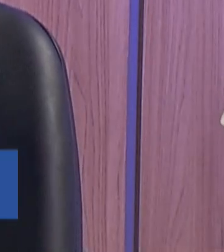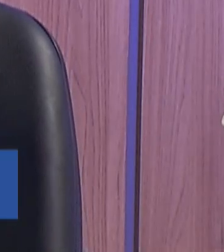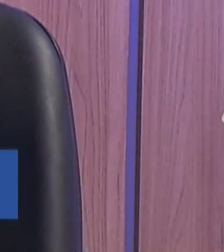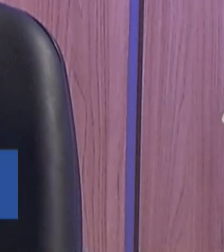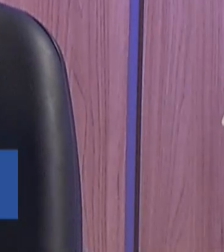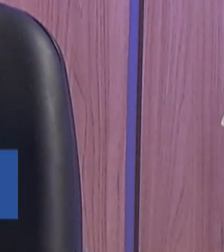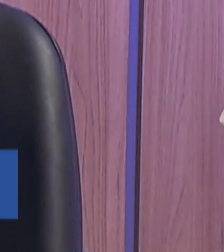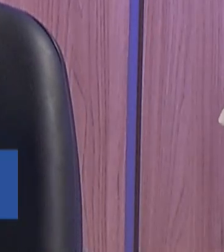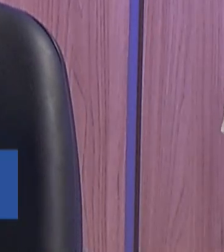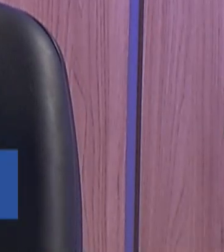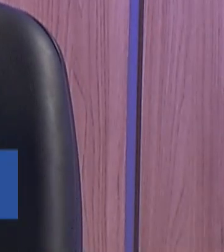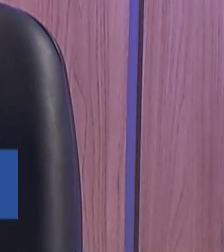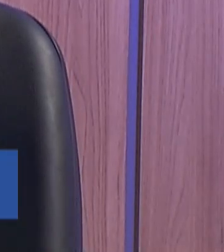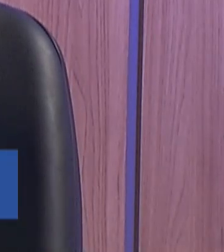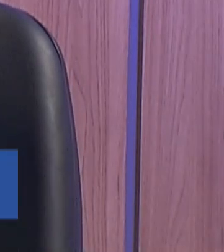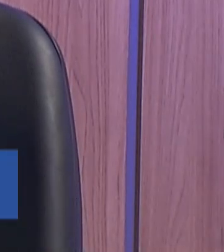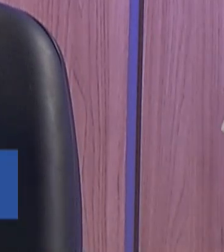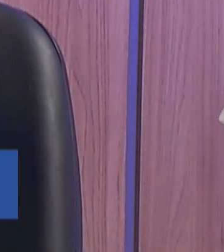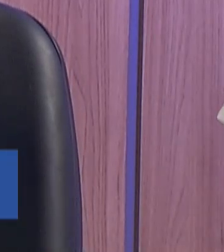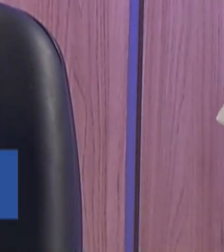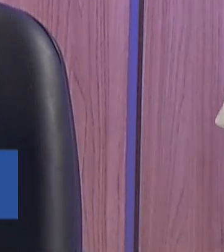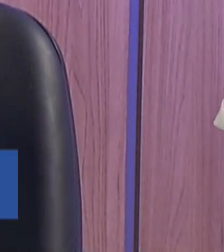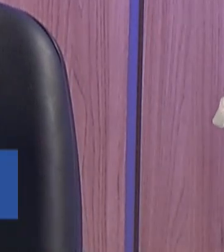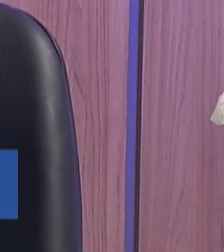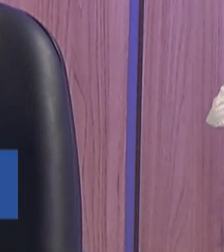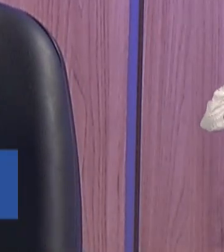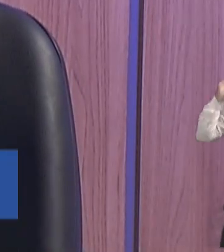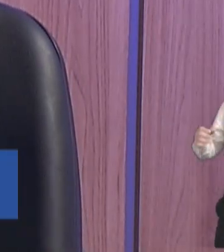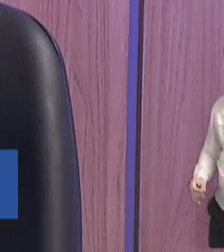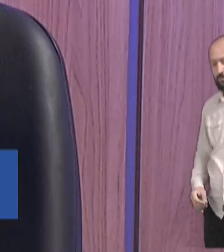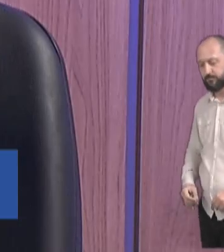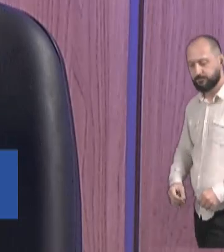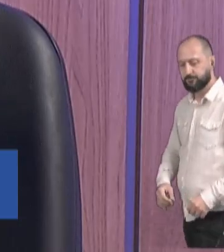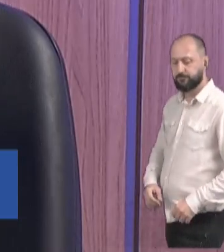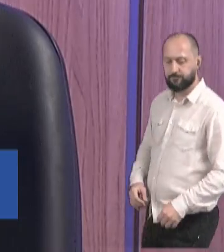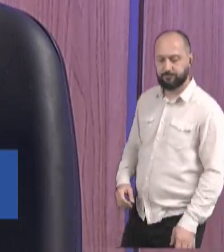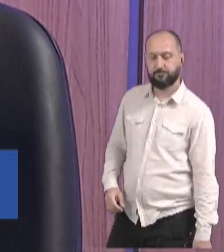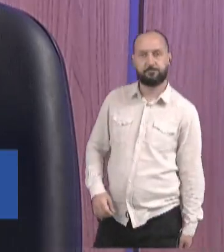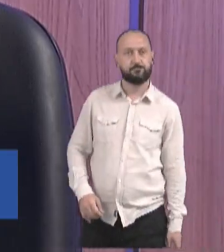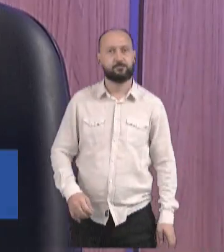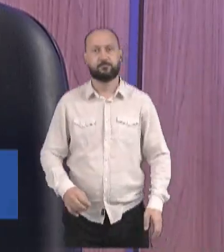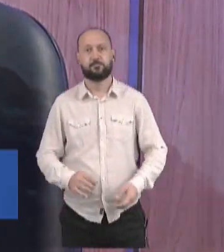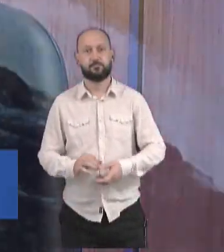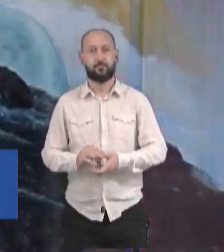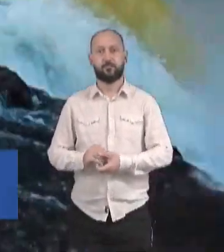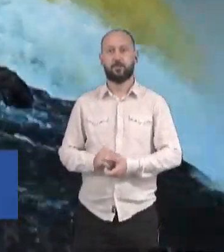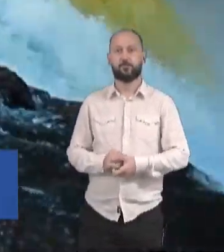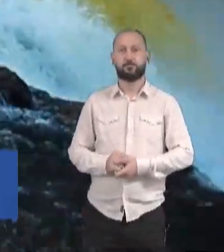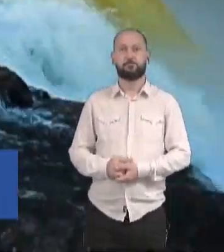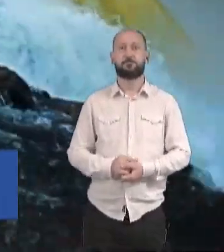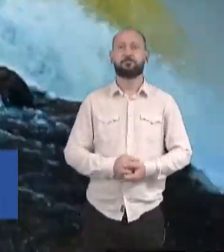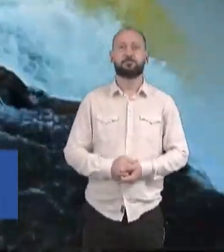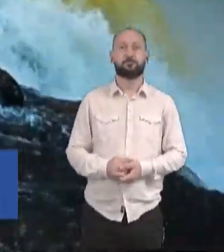material especial sobre o Seminário da Água. Vamos dar uma olhadinha, então daqui a pouquinho a gente volta com mais conversa.